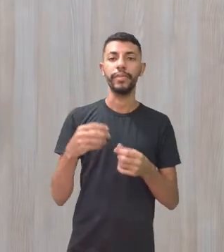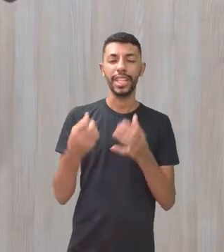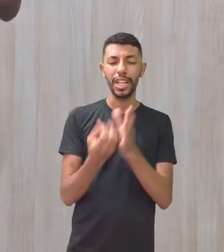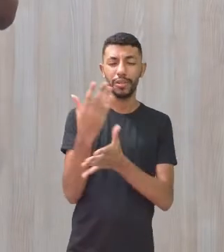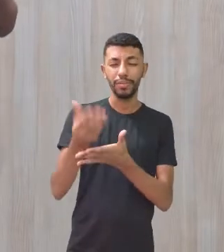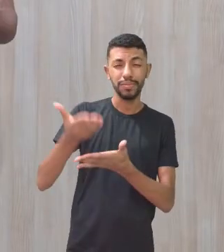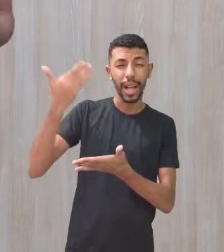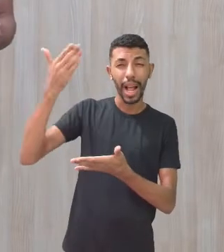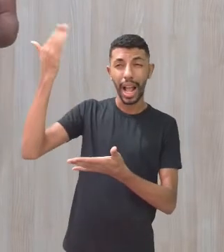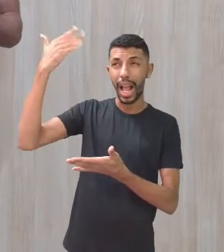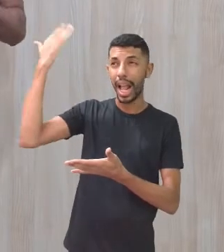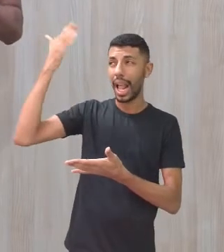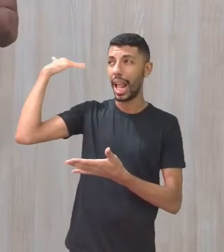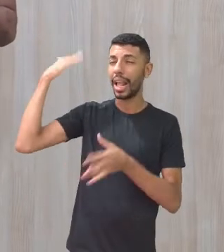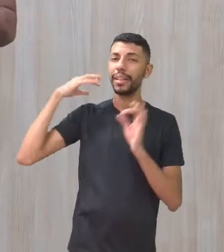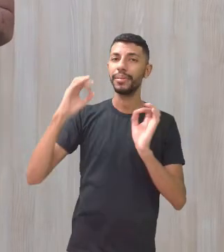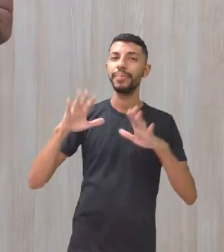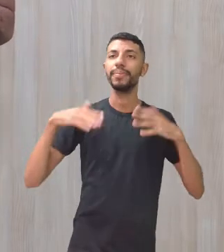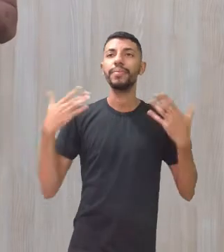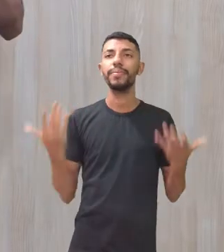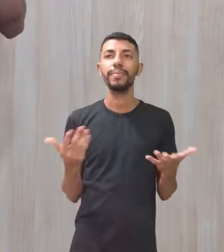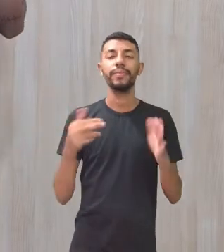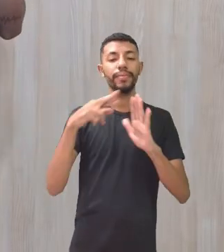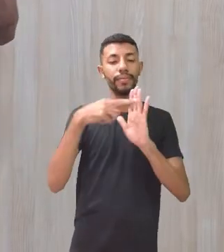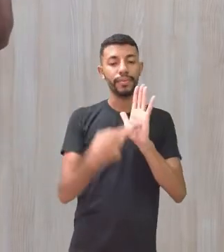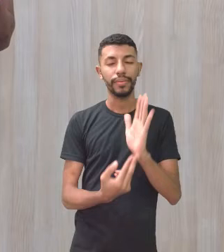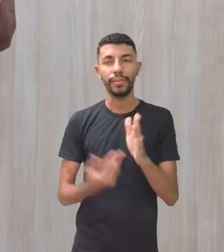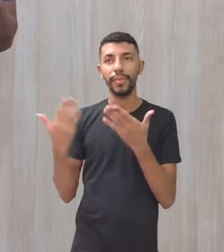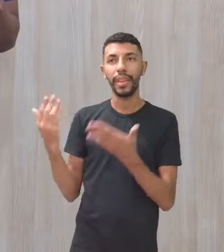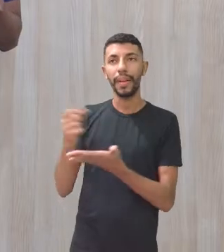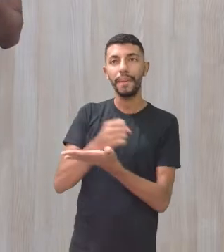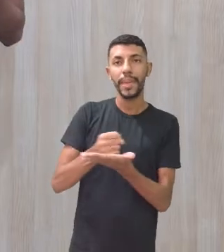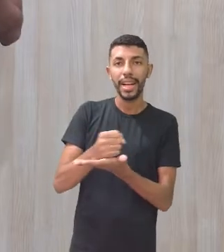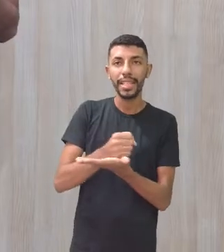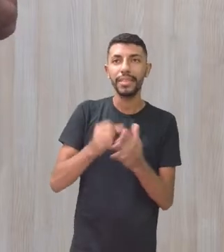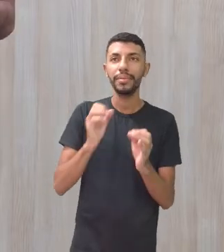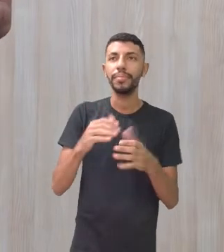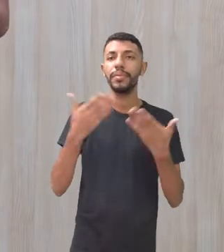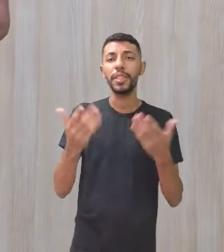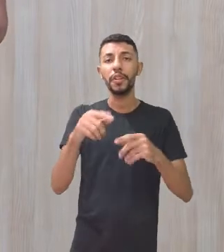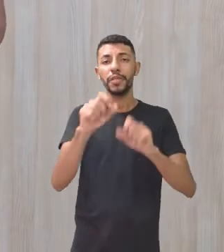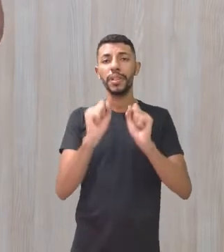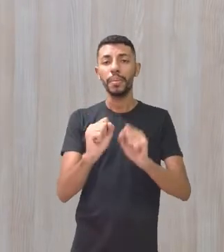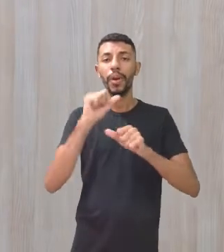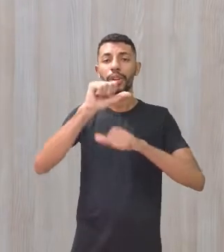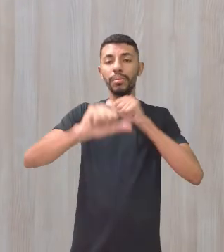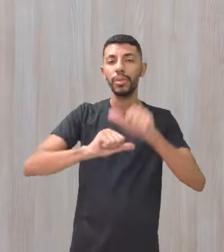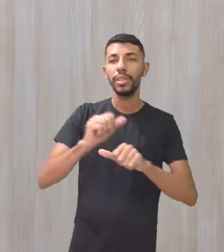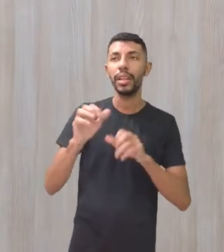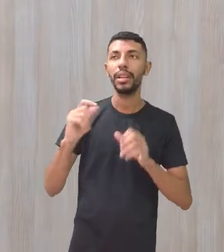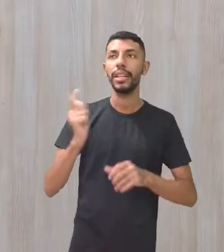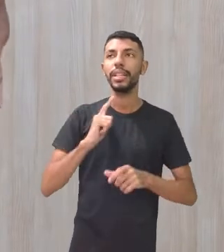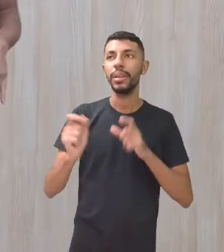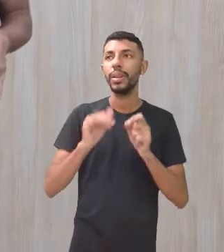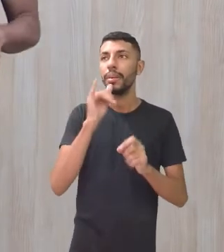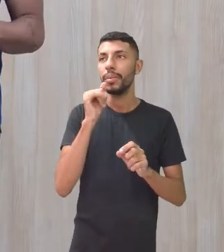tempo atrás. Então, essas são as regras básicas. E aí você pode alterar, né? Tem o pega com